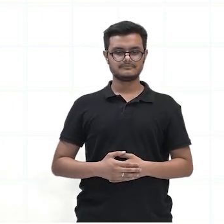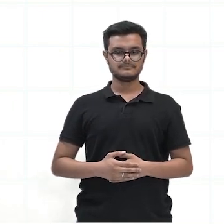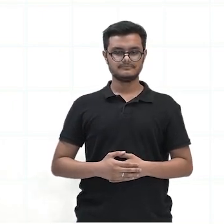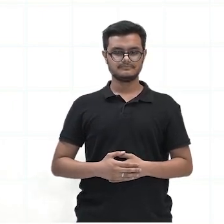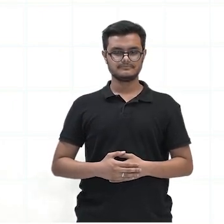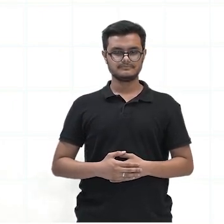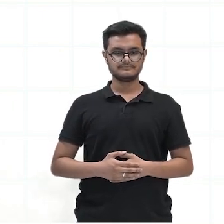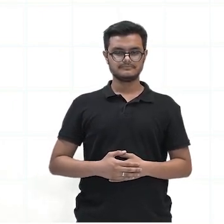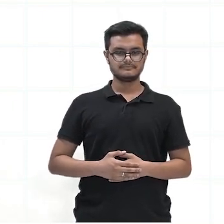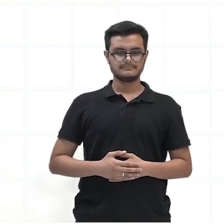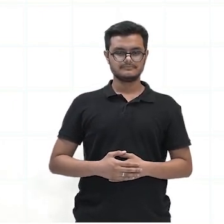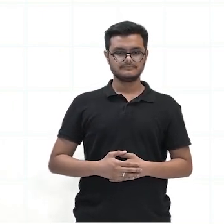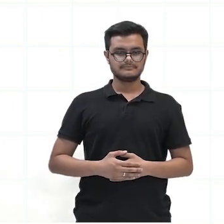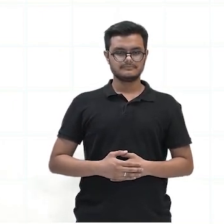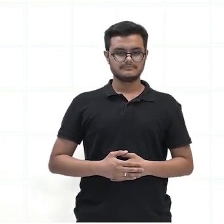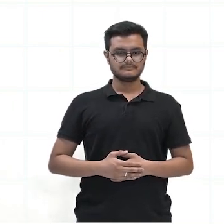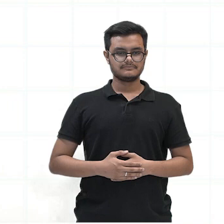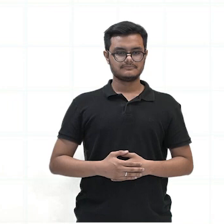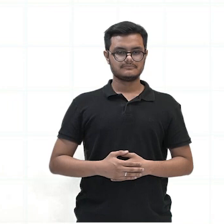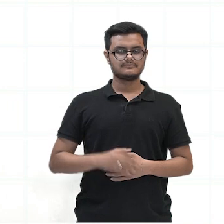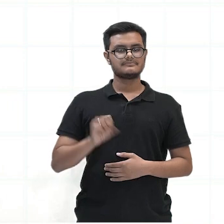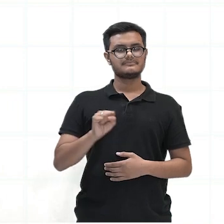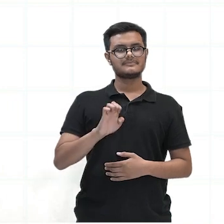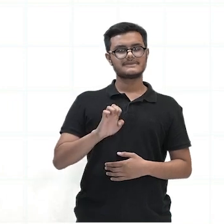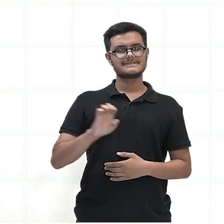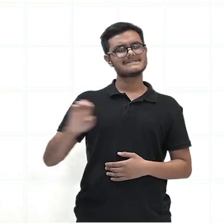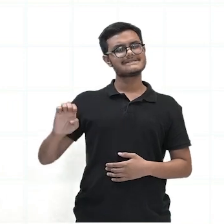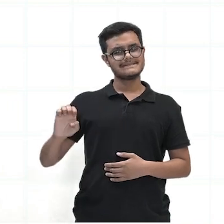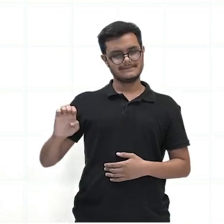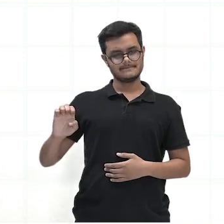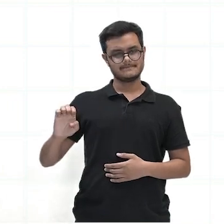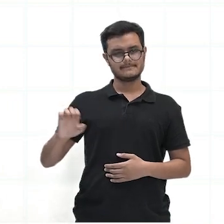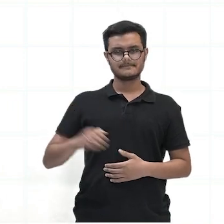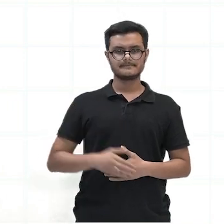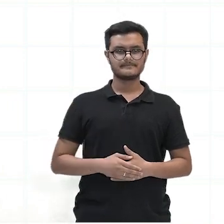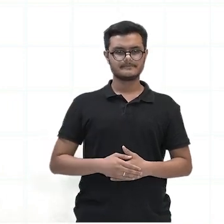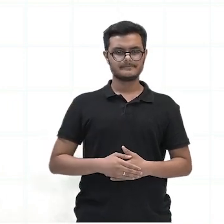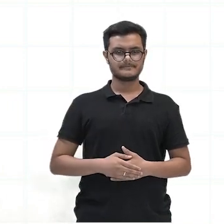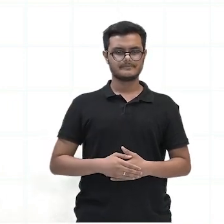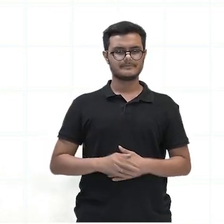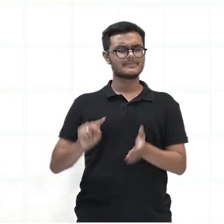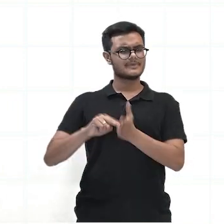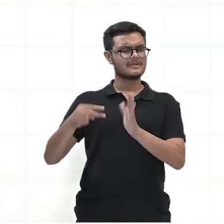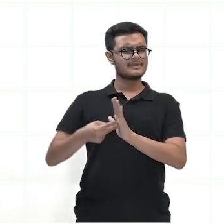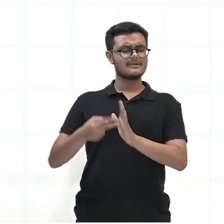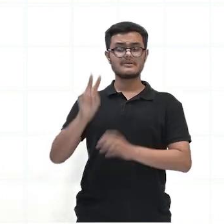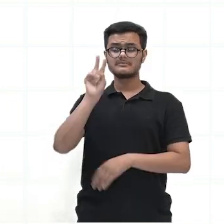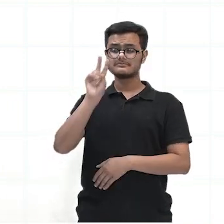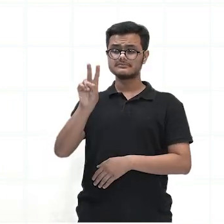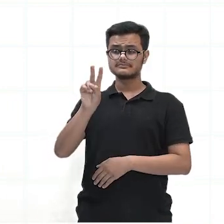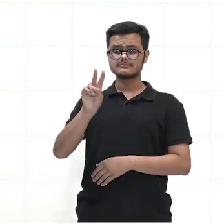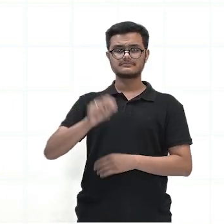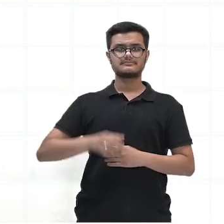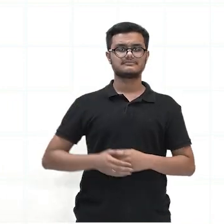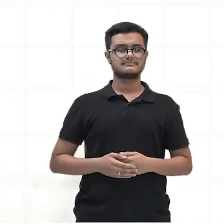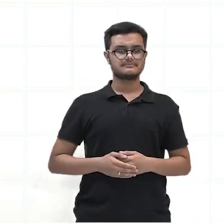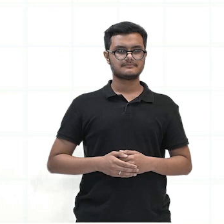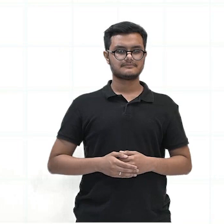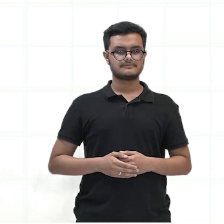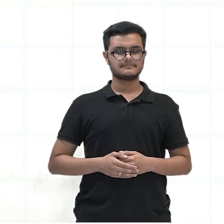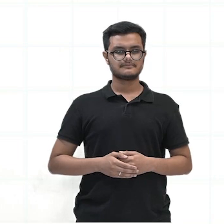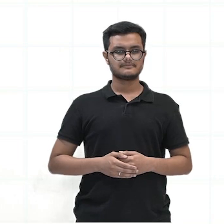Said. Um outro verbo também é o verbo see, que é o verbo ver. a forma dele no passado